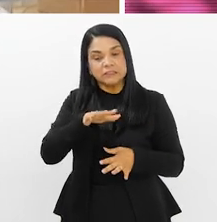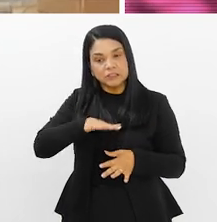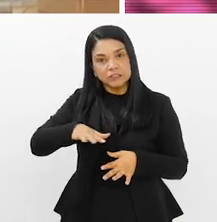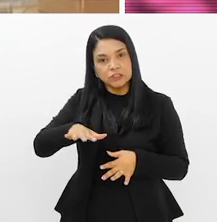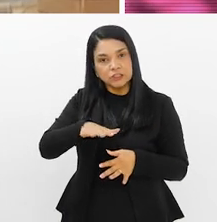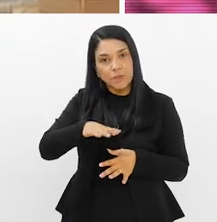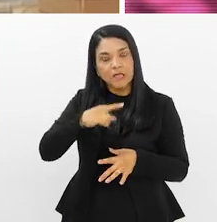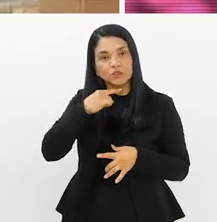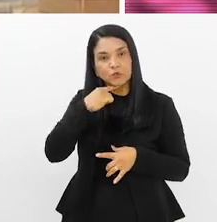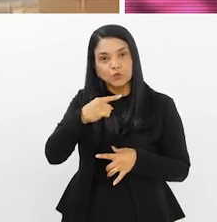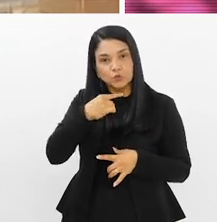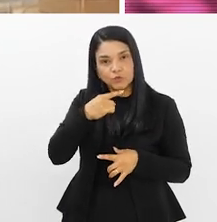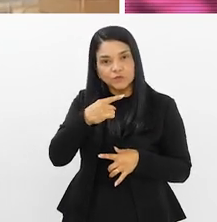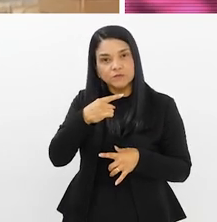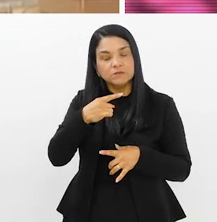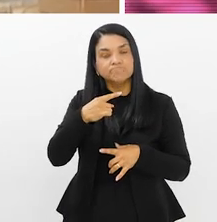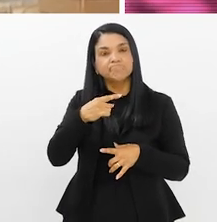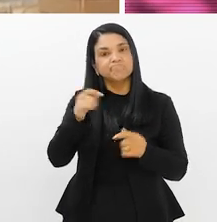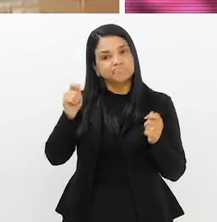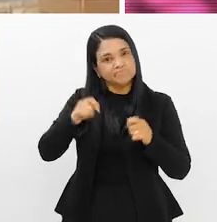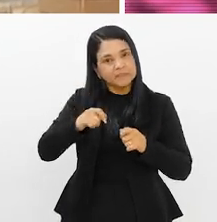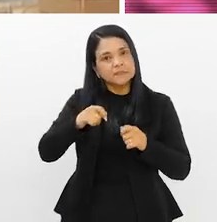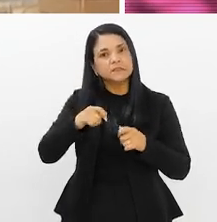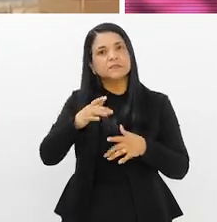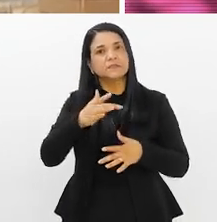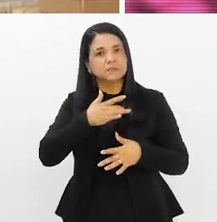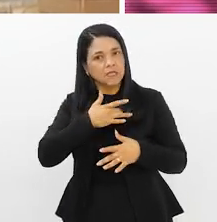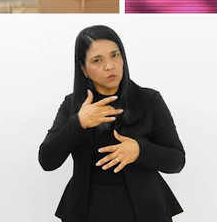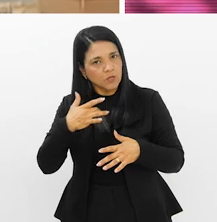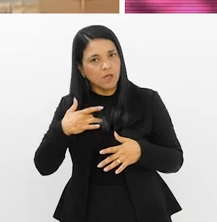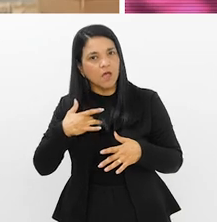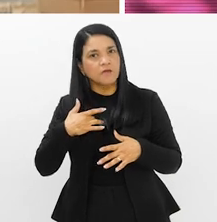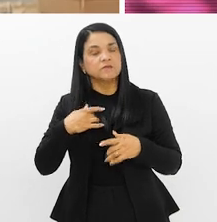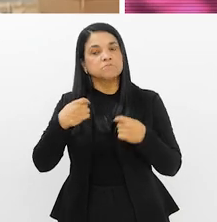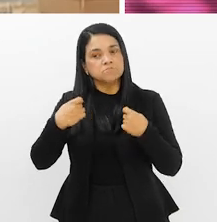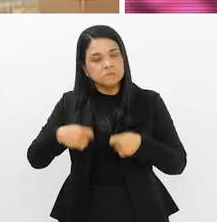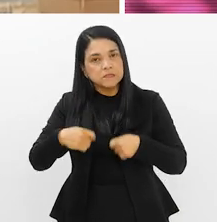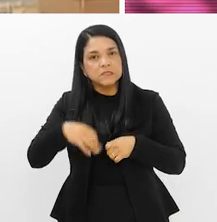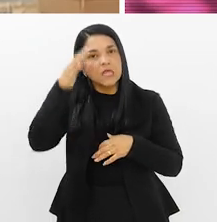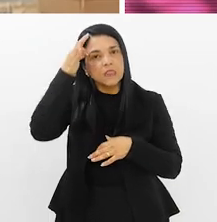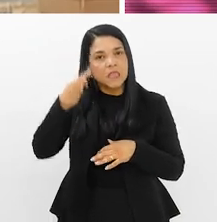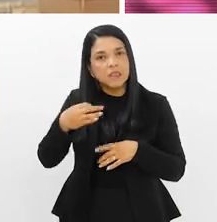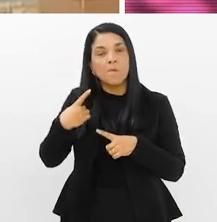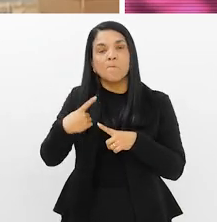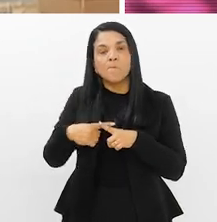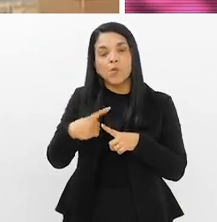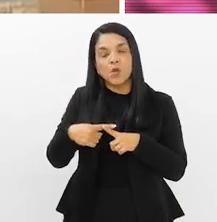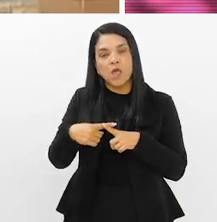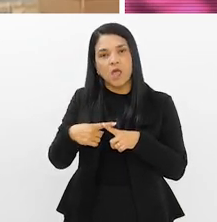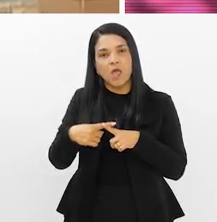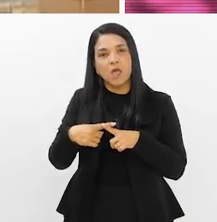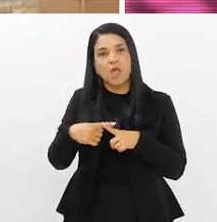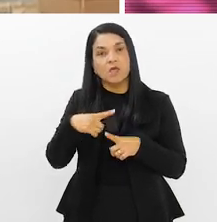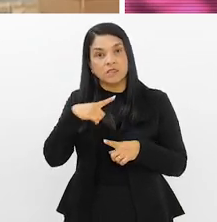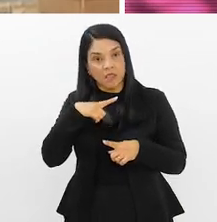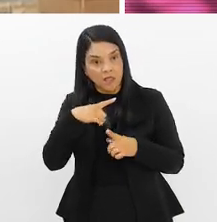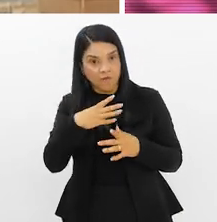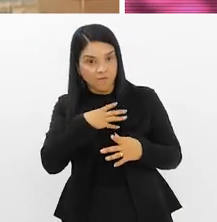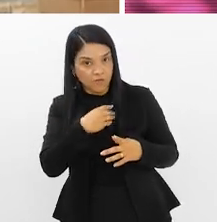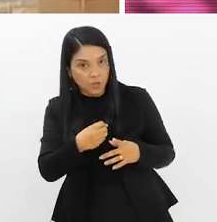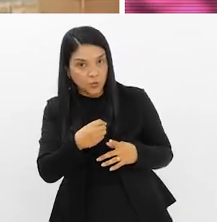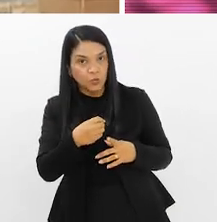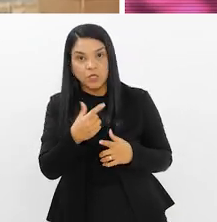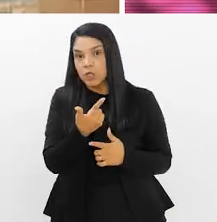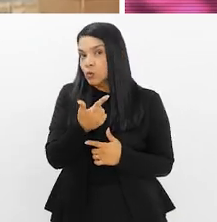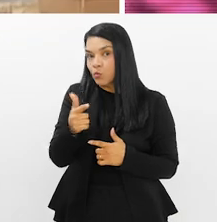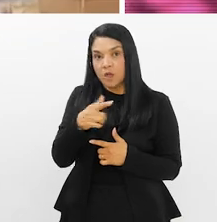esse espaço de dúvida, ele é saudável, né? Porque a gente tem que entender os nossos porquês, tanto para ter filhos quanto para